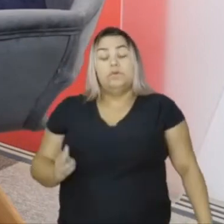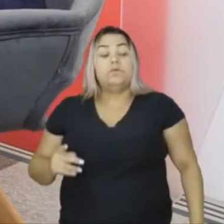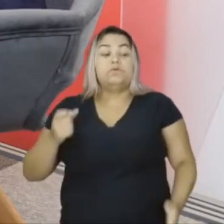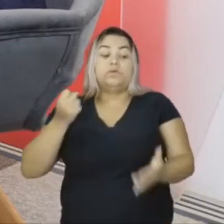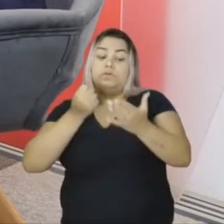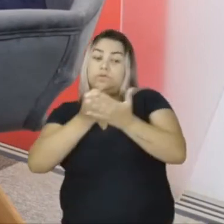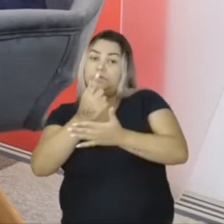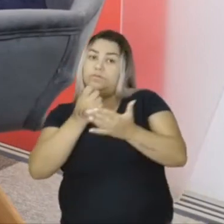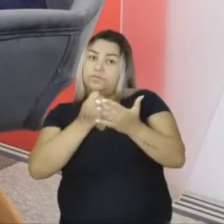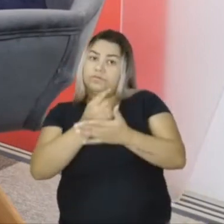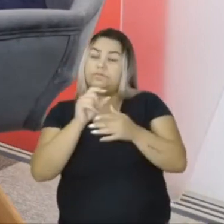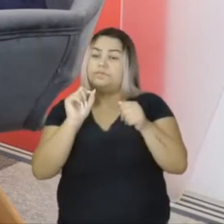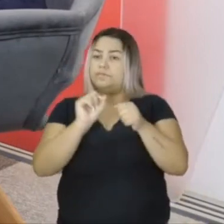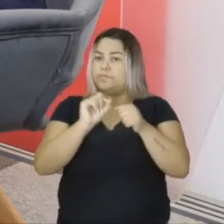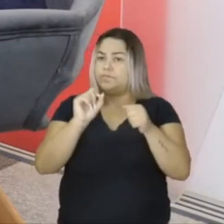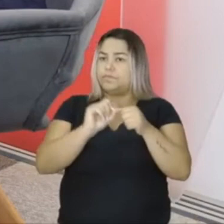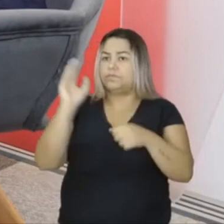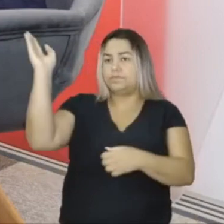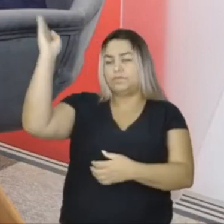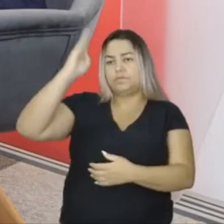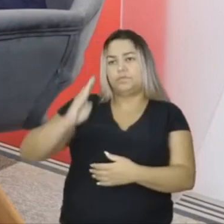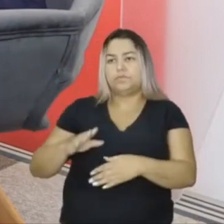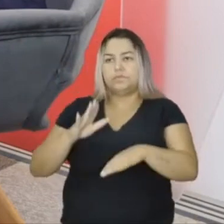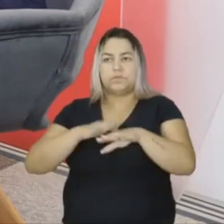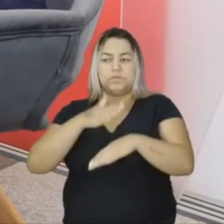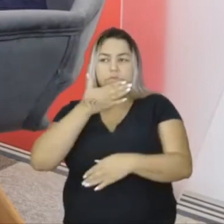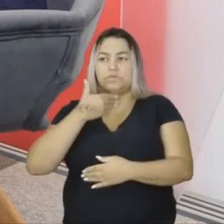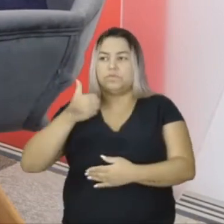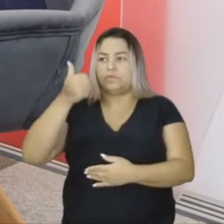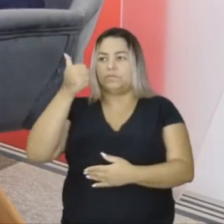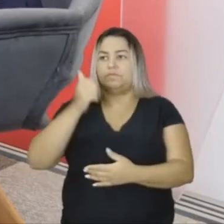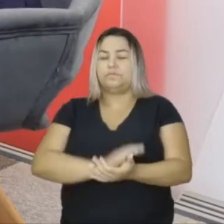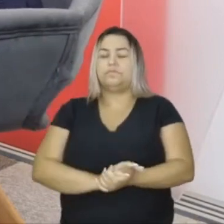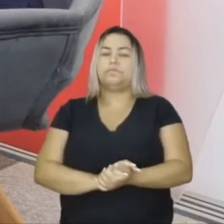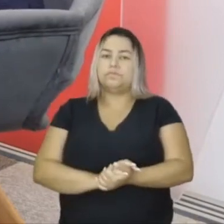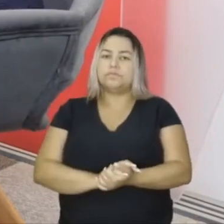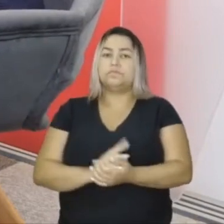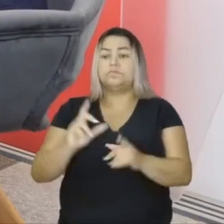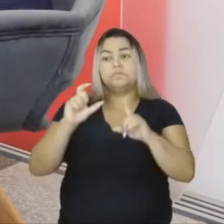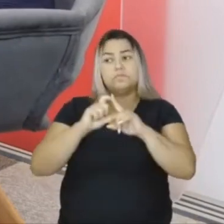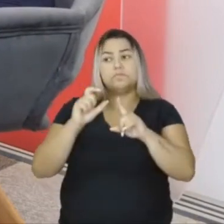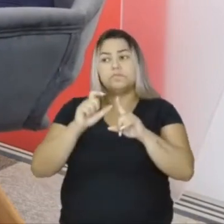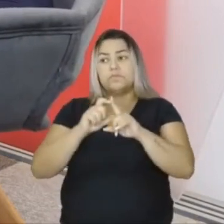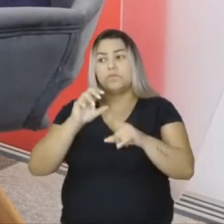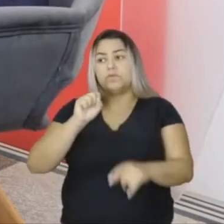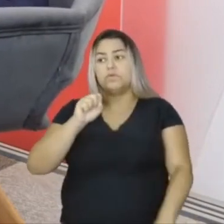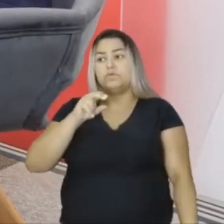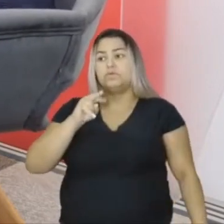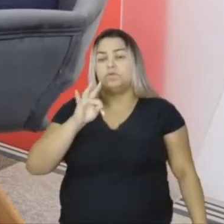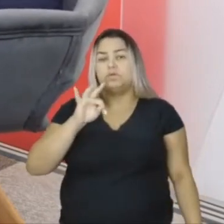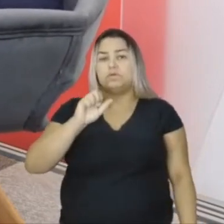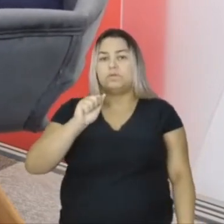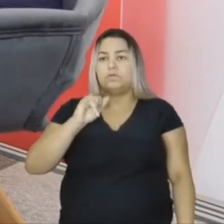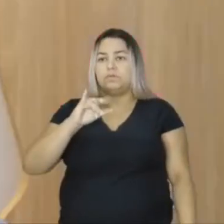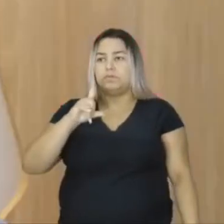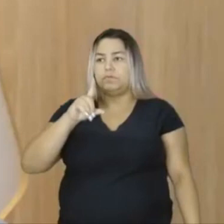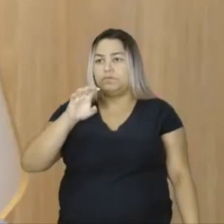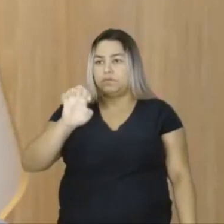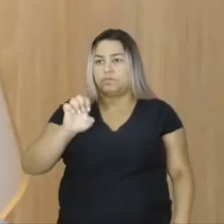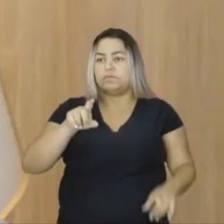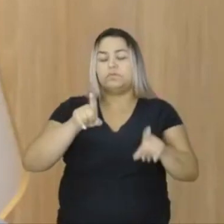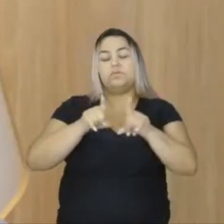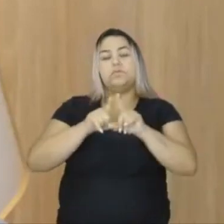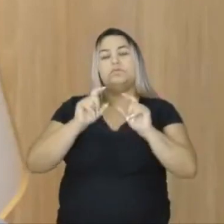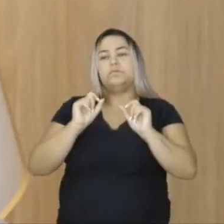também produtos produzidos no Brasil e com muito mais qualidade, né? Você falou uma palavra interessante, sustentabilidade. Esta reforma também